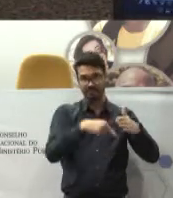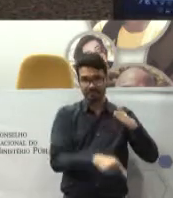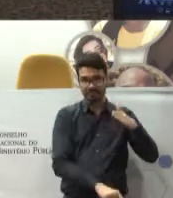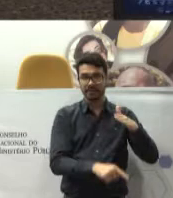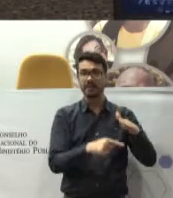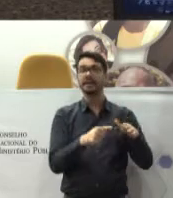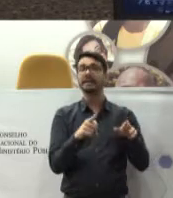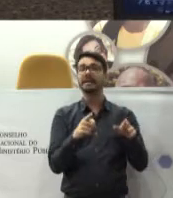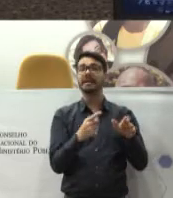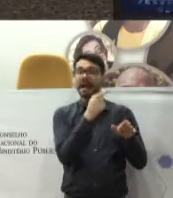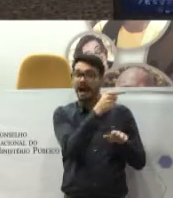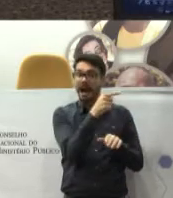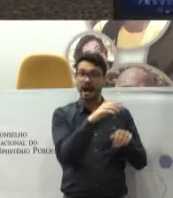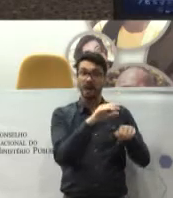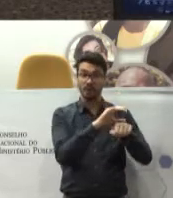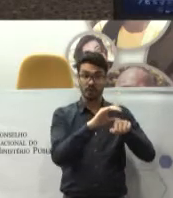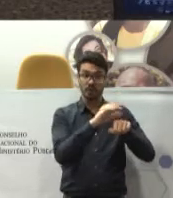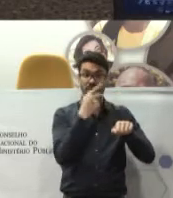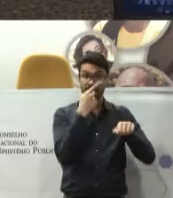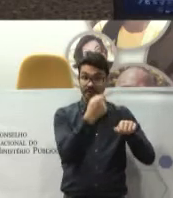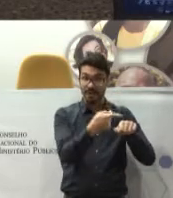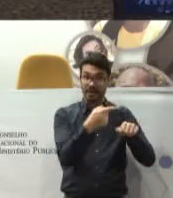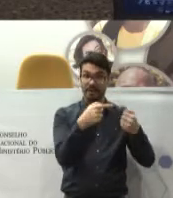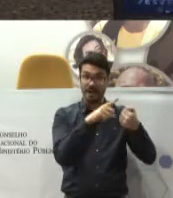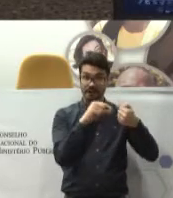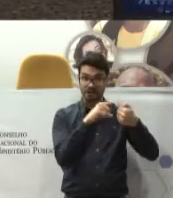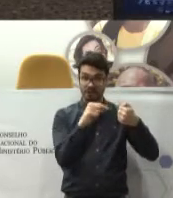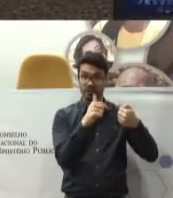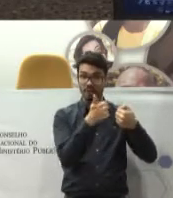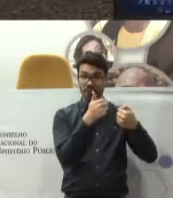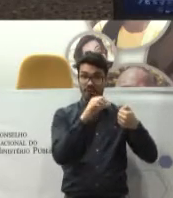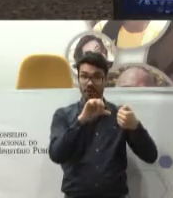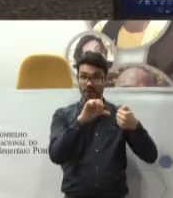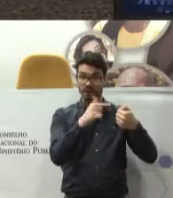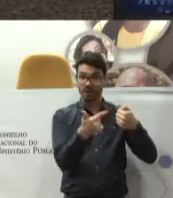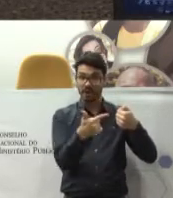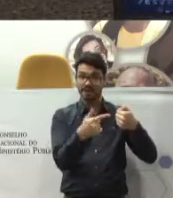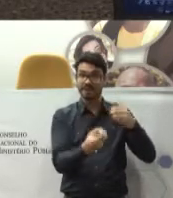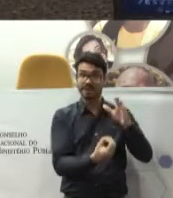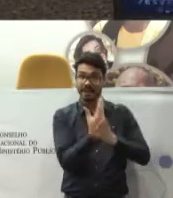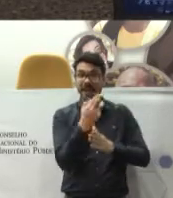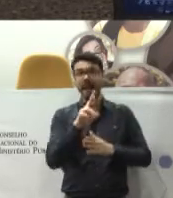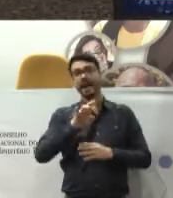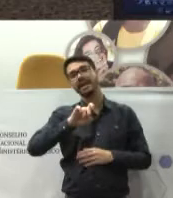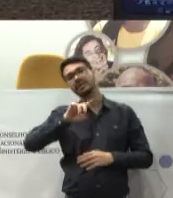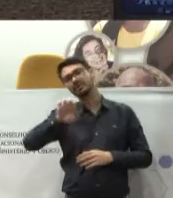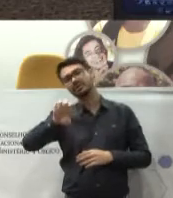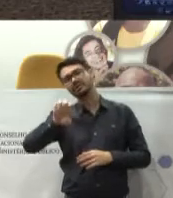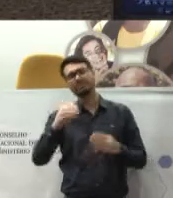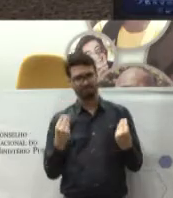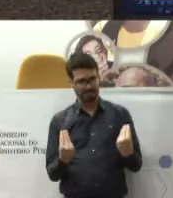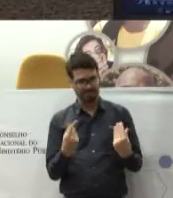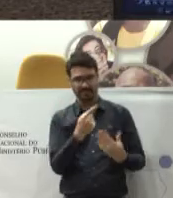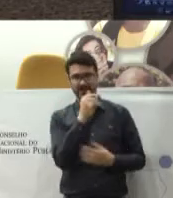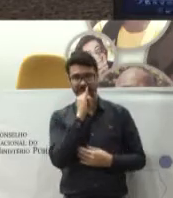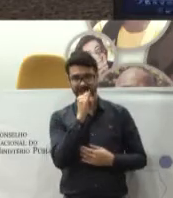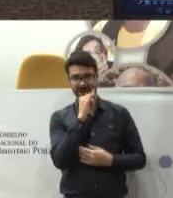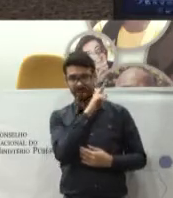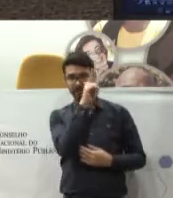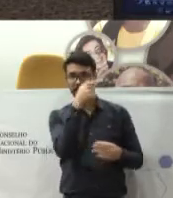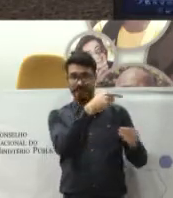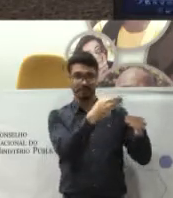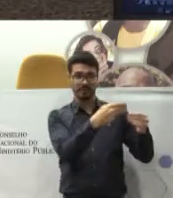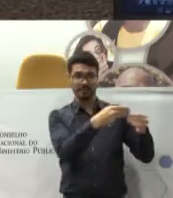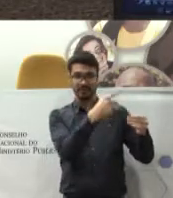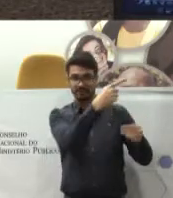rede. 1982. Espera aí. Tem uma obrigação municipal e tem uma rede. Eu coloquei o paciente no meu município pequeno,